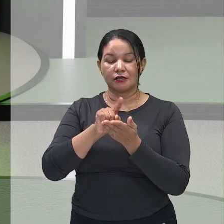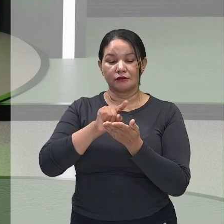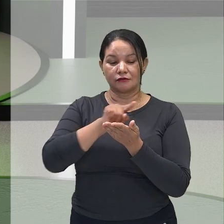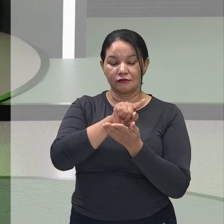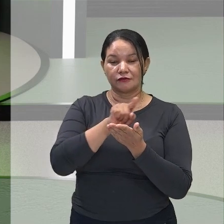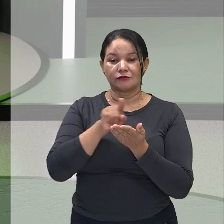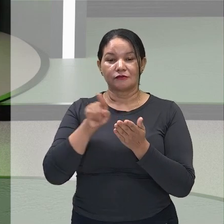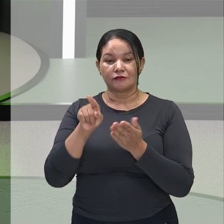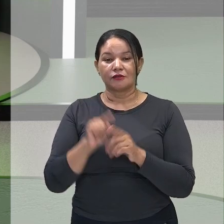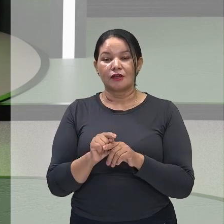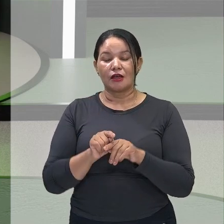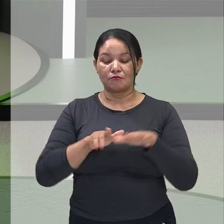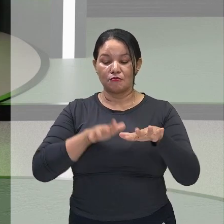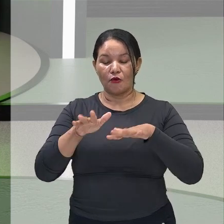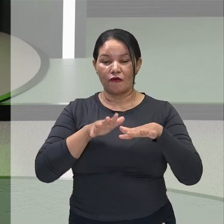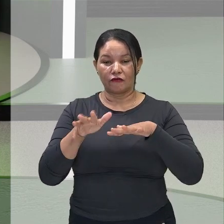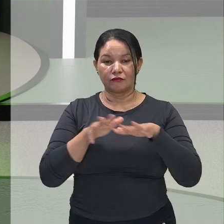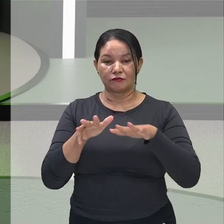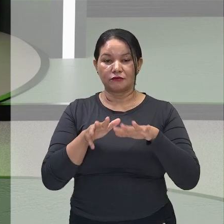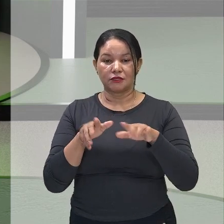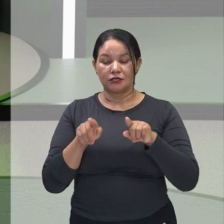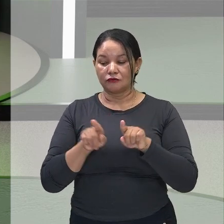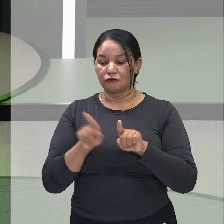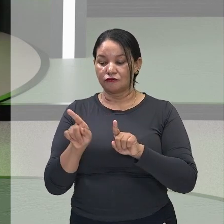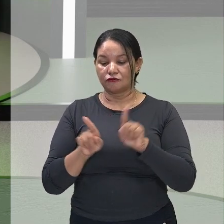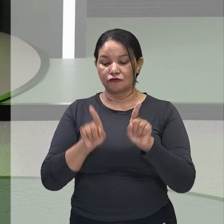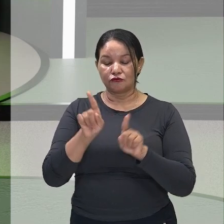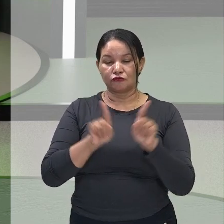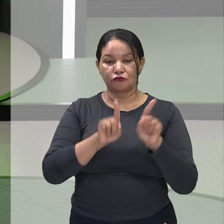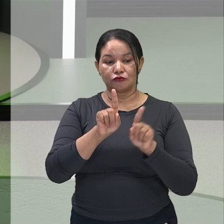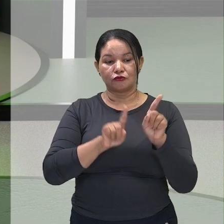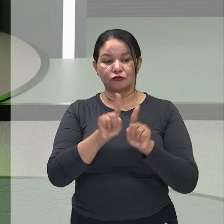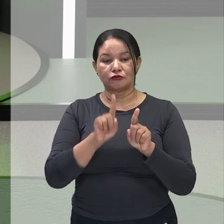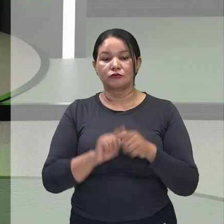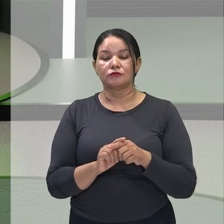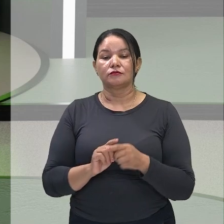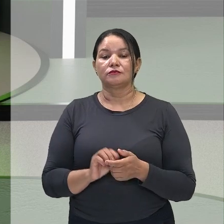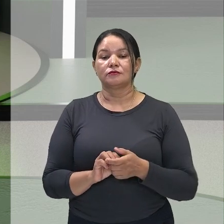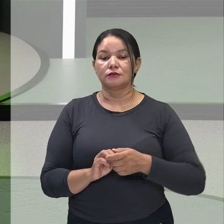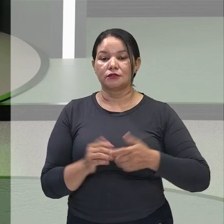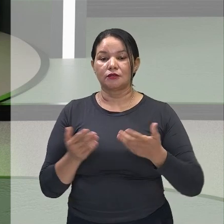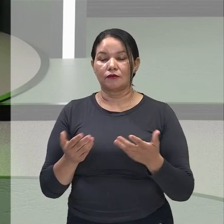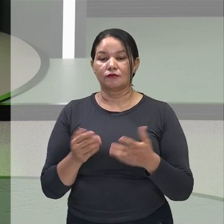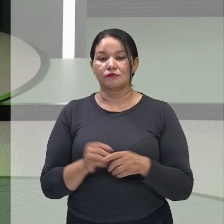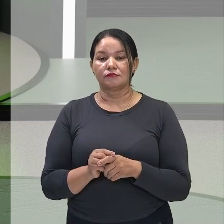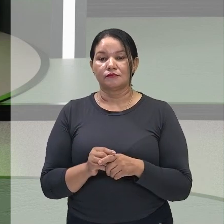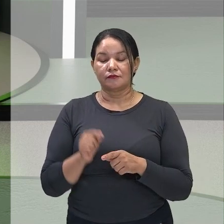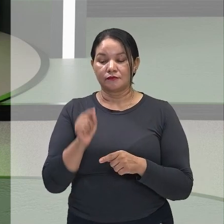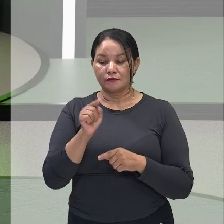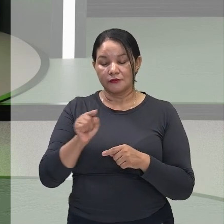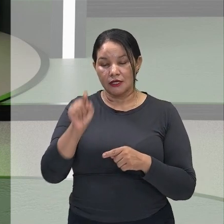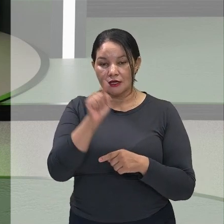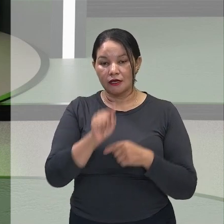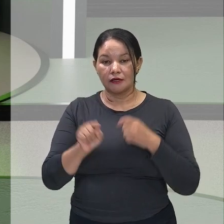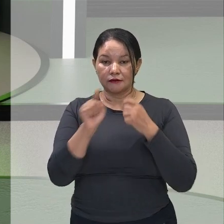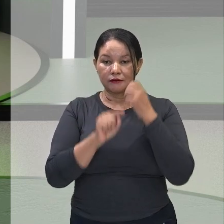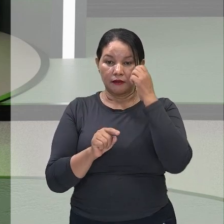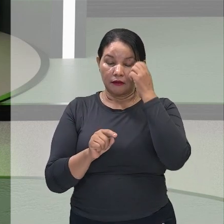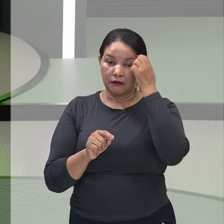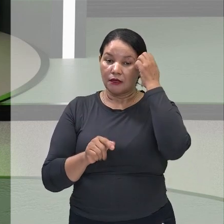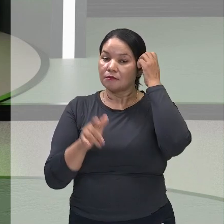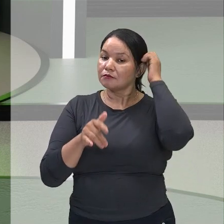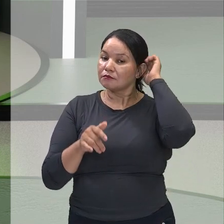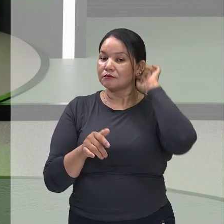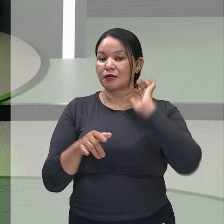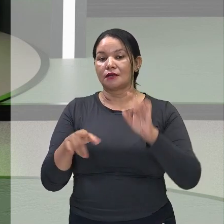baixo, fazendo movimentos circulares. Então, isso é a convecção, a agitação das moléculas. e